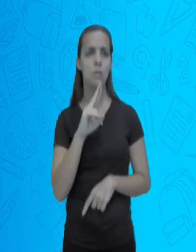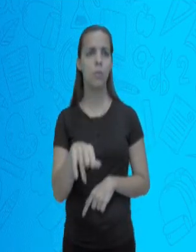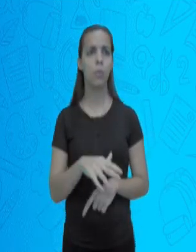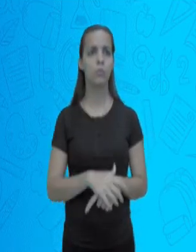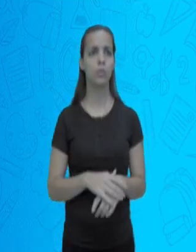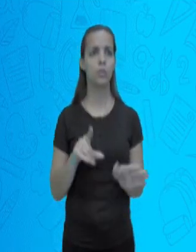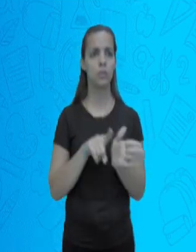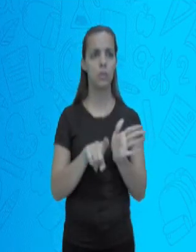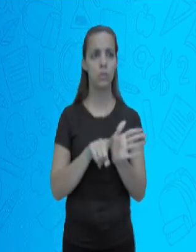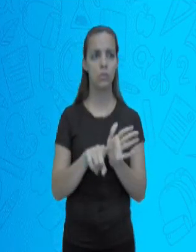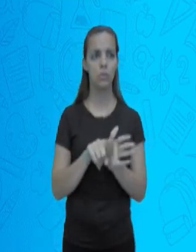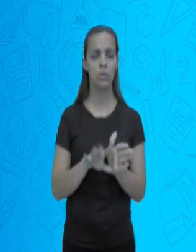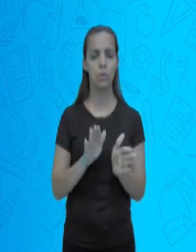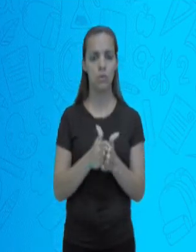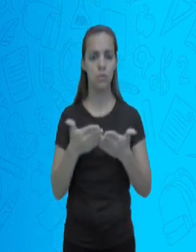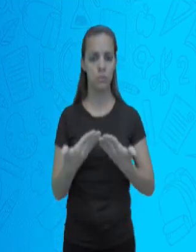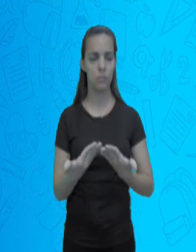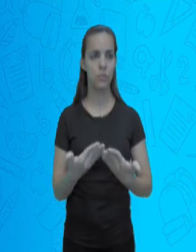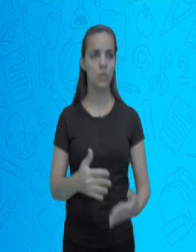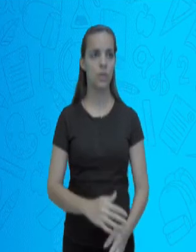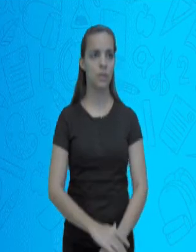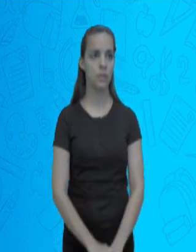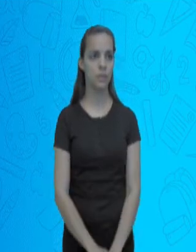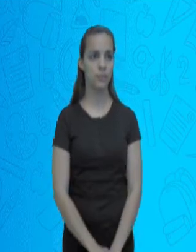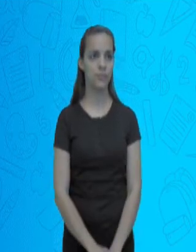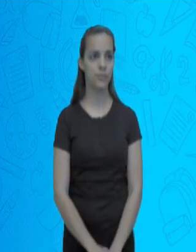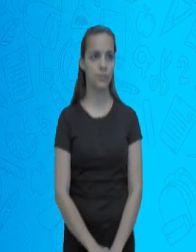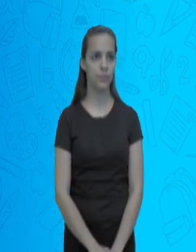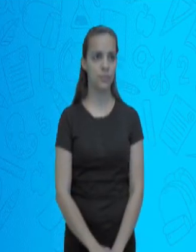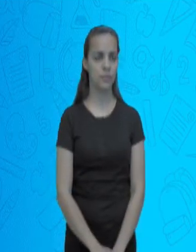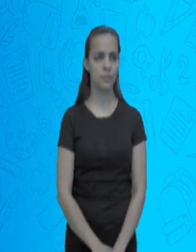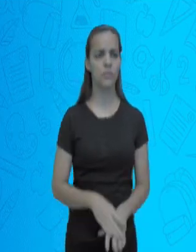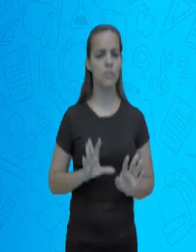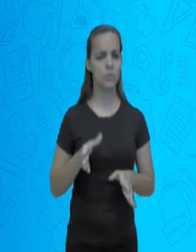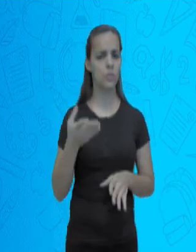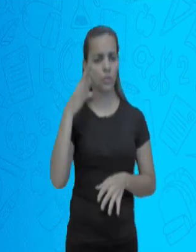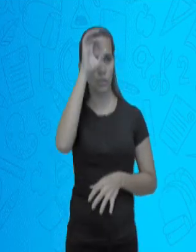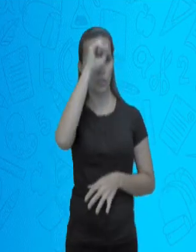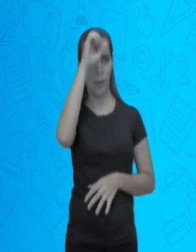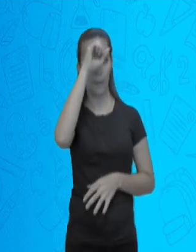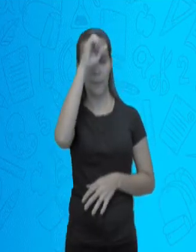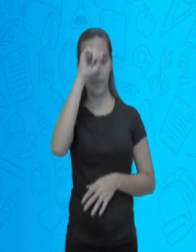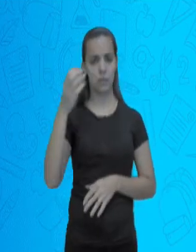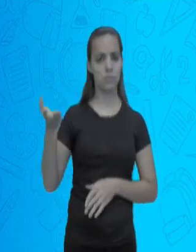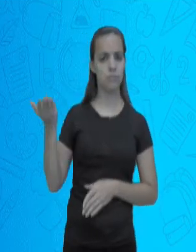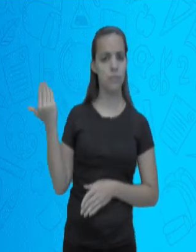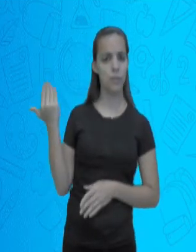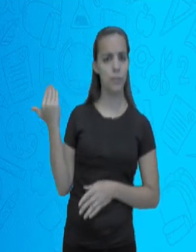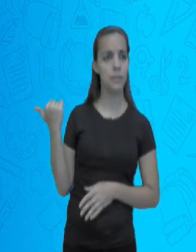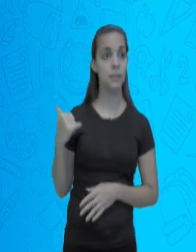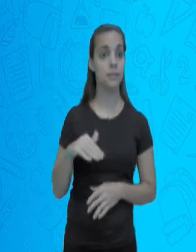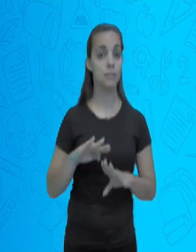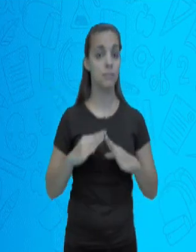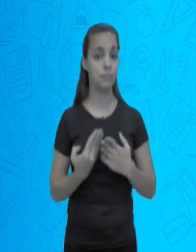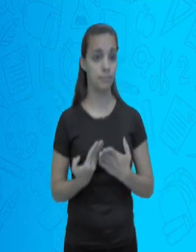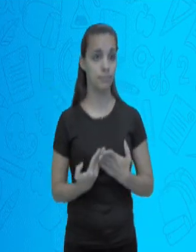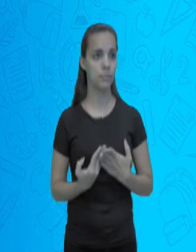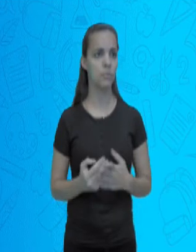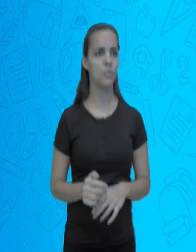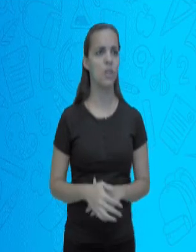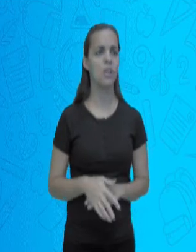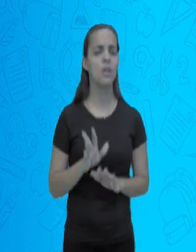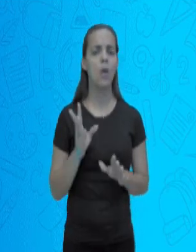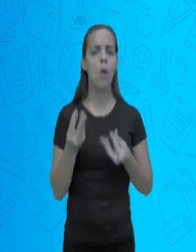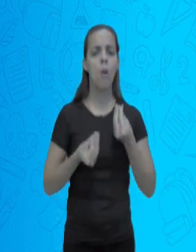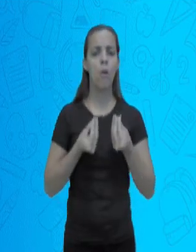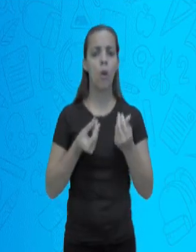caderno. Então, mais um exemplo aí, e nós aprendemos na aula passada como fazer a medida de um ângulo usando